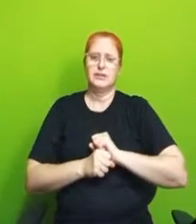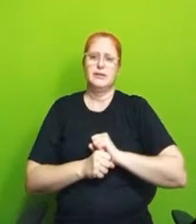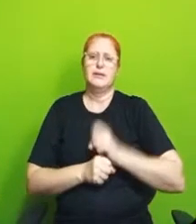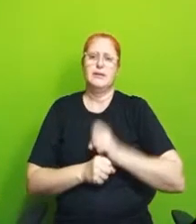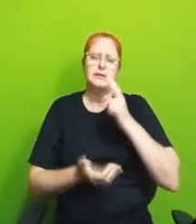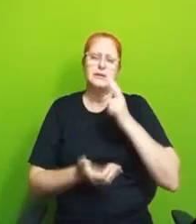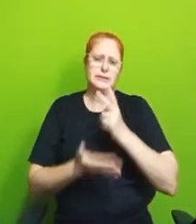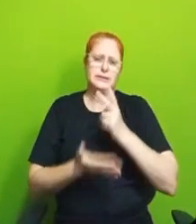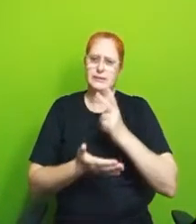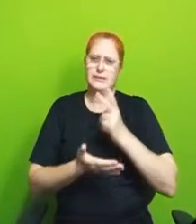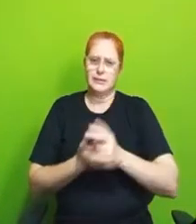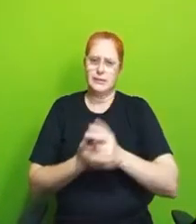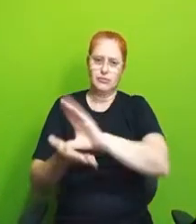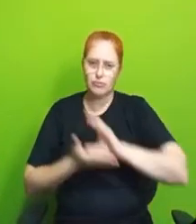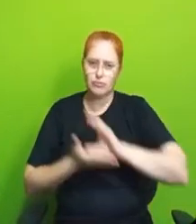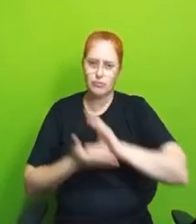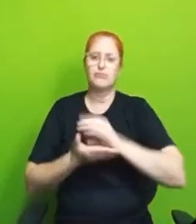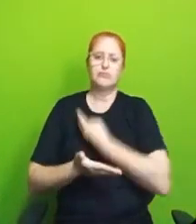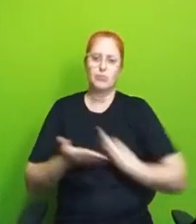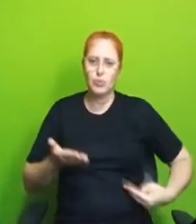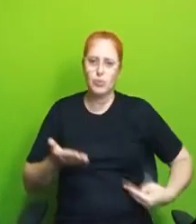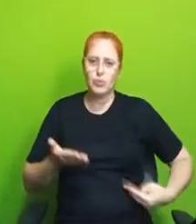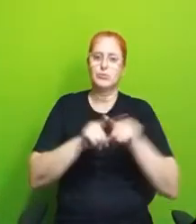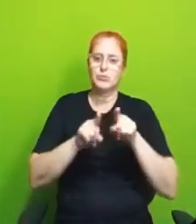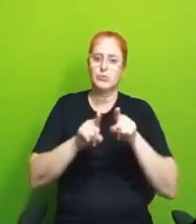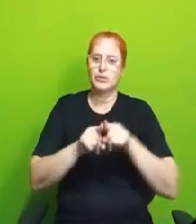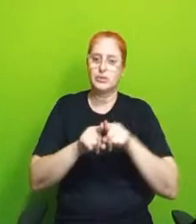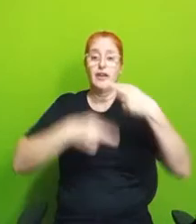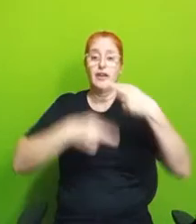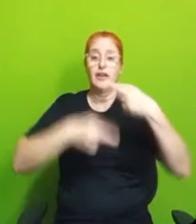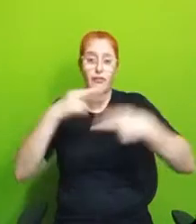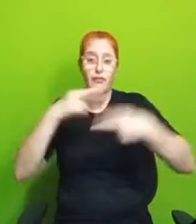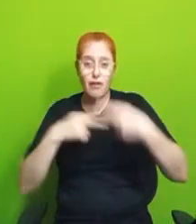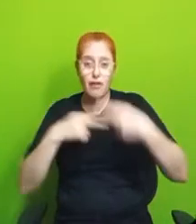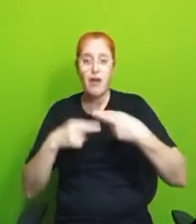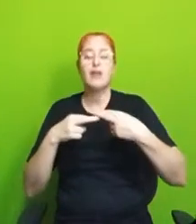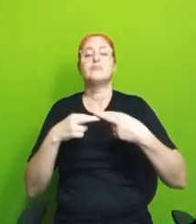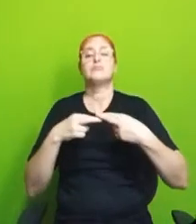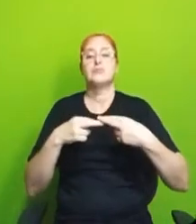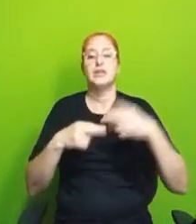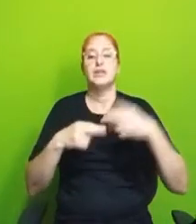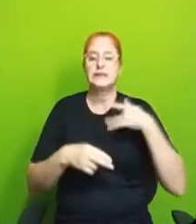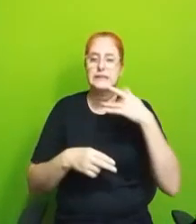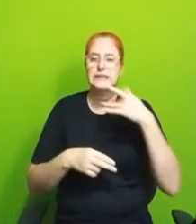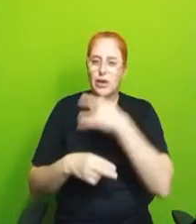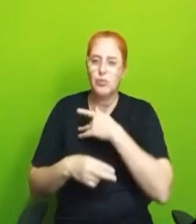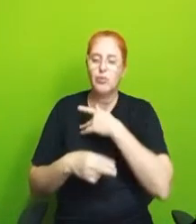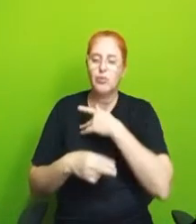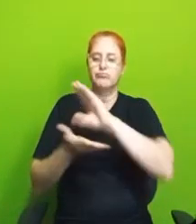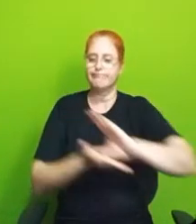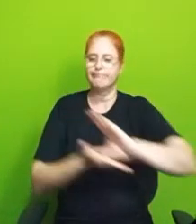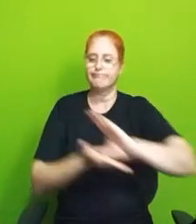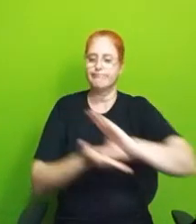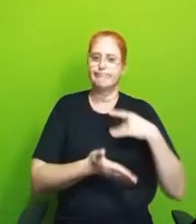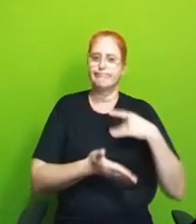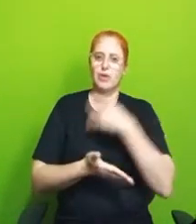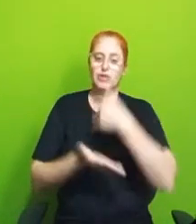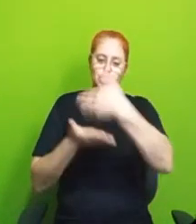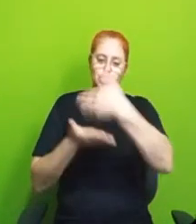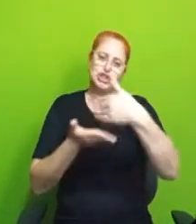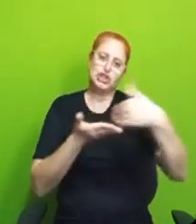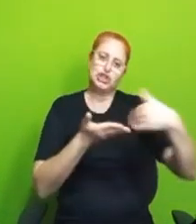da Previdência, para isso o contingenciamento, né, do investimento em saúde, tudo isso é forma de tirar das políticas sociais e das